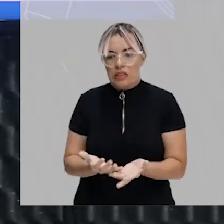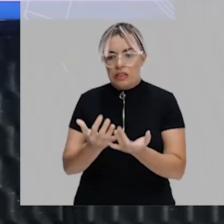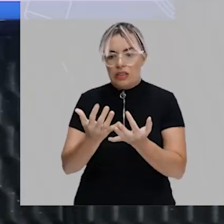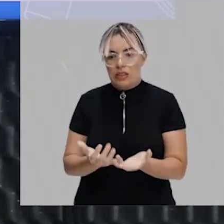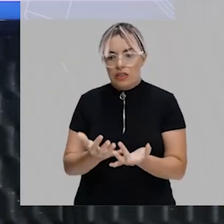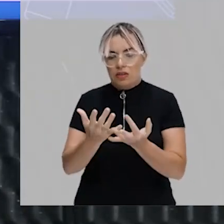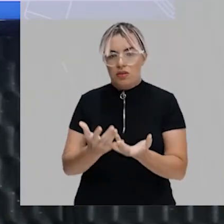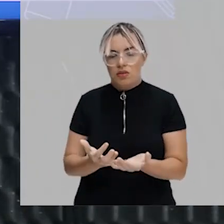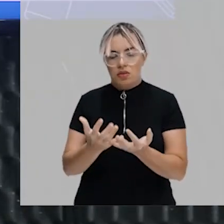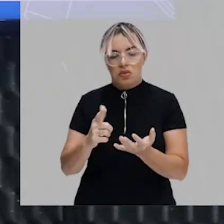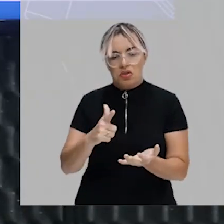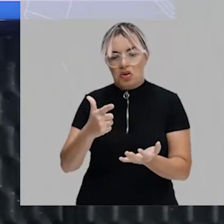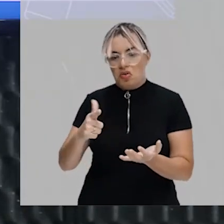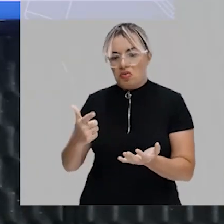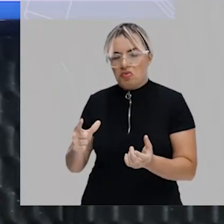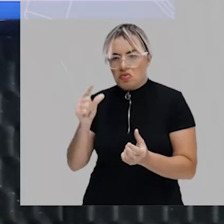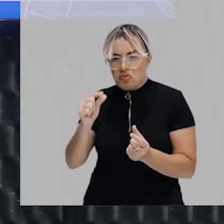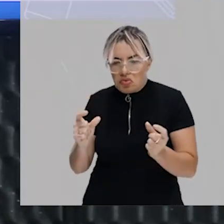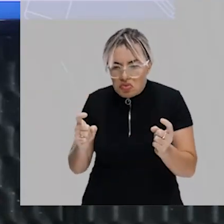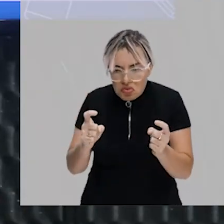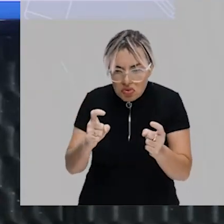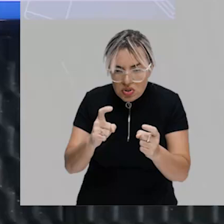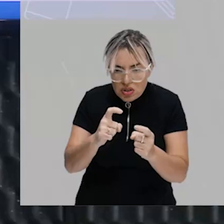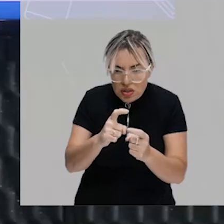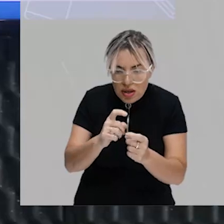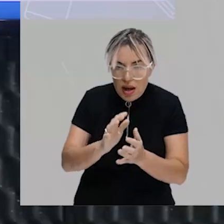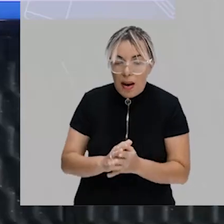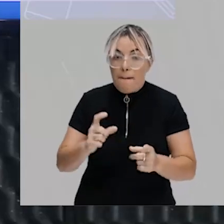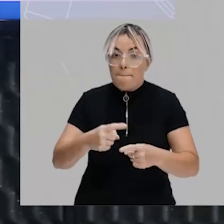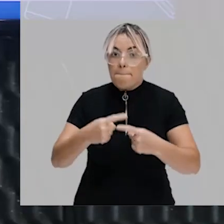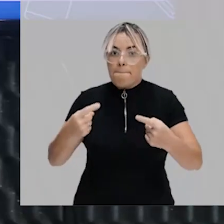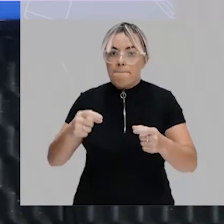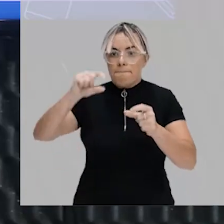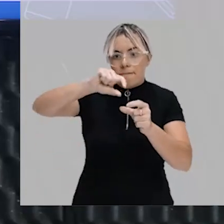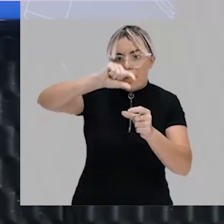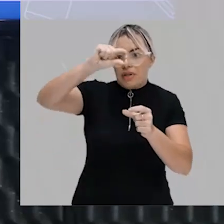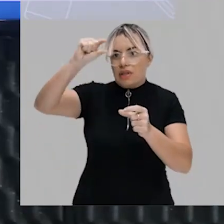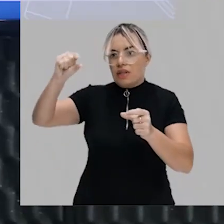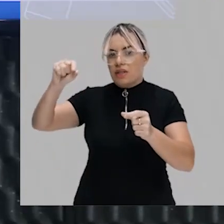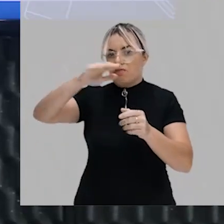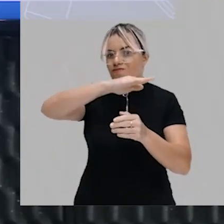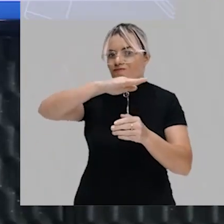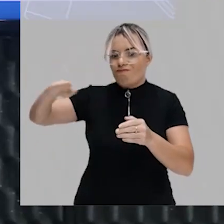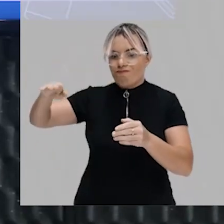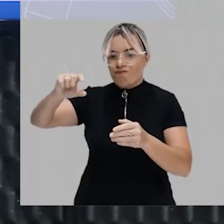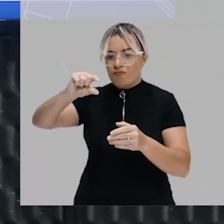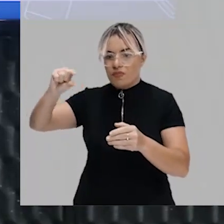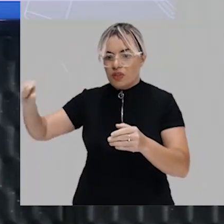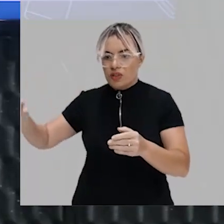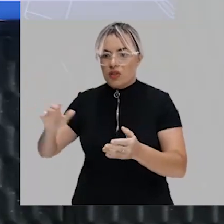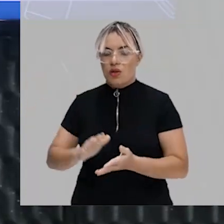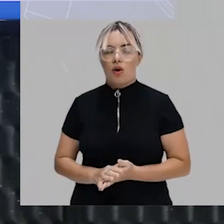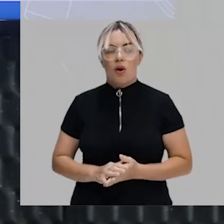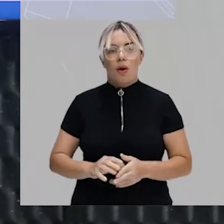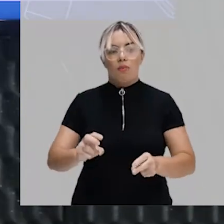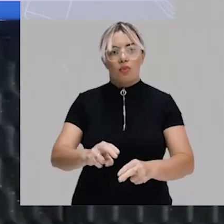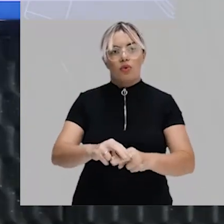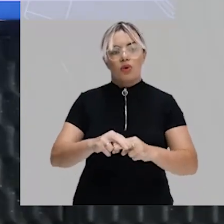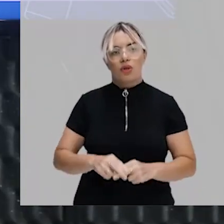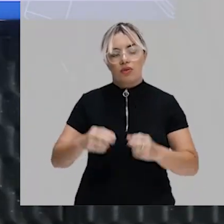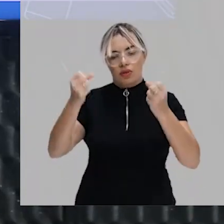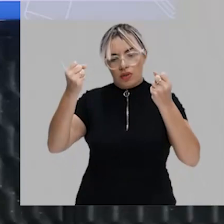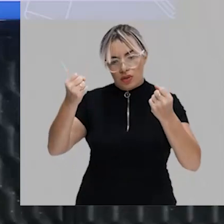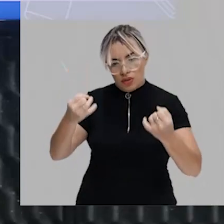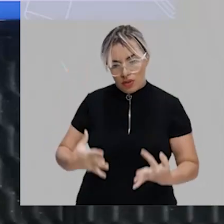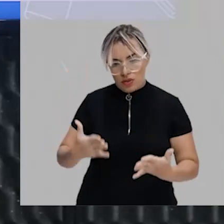de micro-organismos até que o gargalo foi removido. Com isso, Pastel concluiu que, vamos lá,